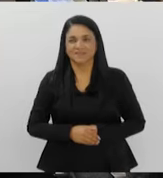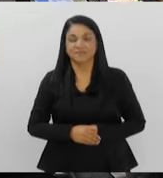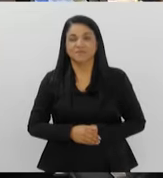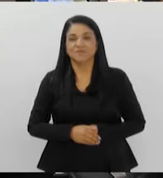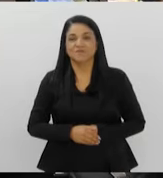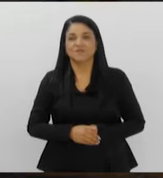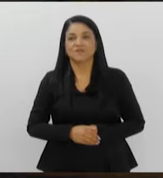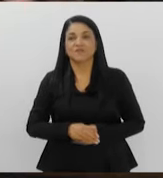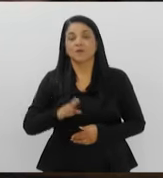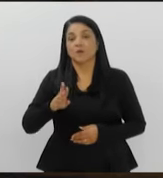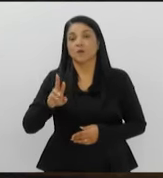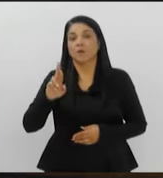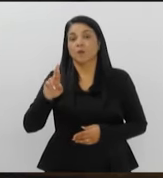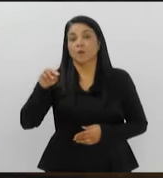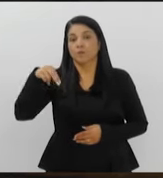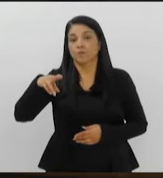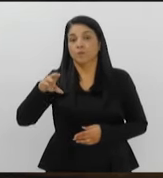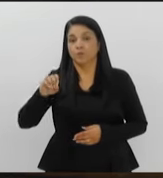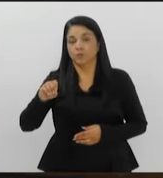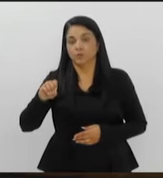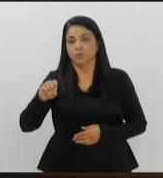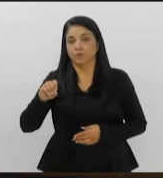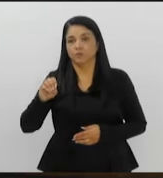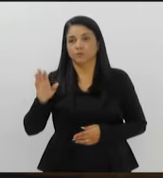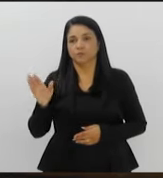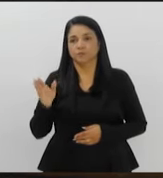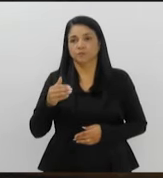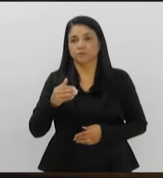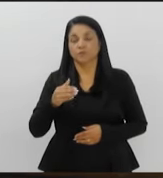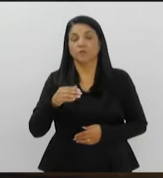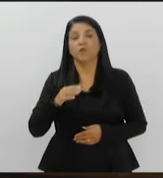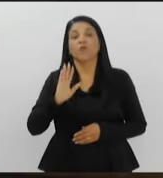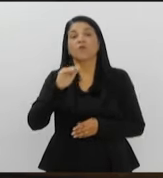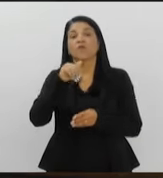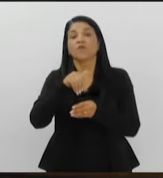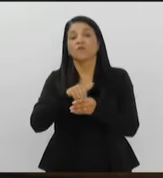Bruno Buarque, Borarete, quem vota?